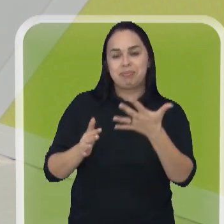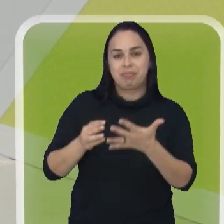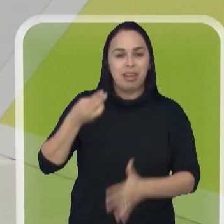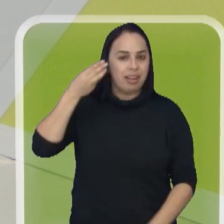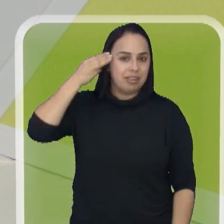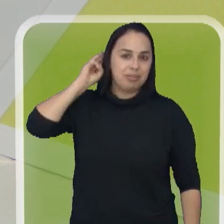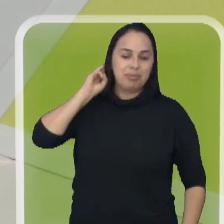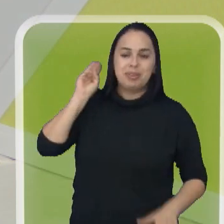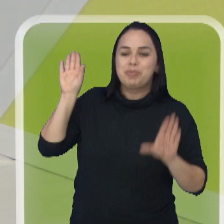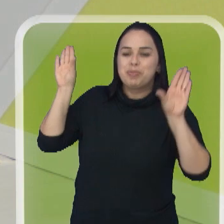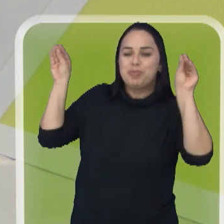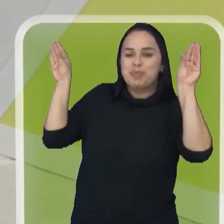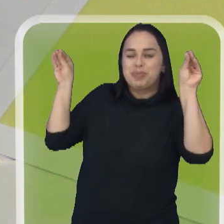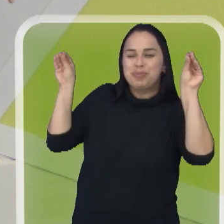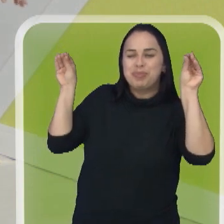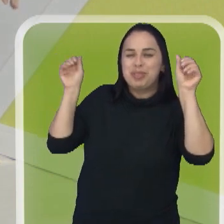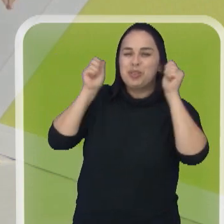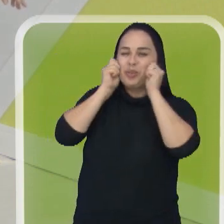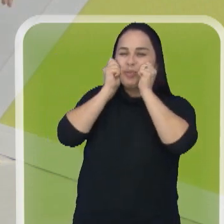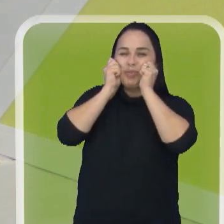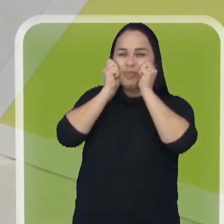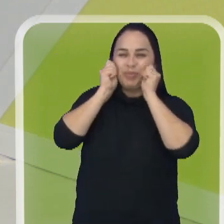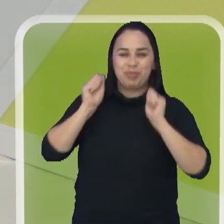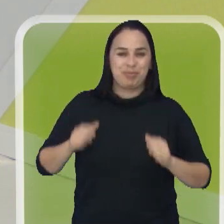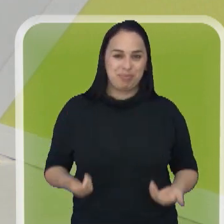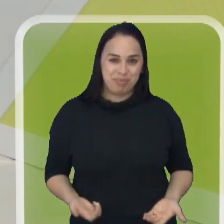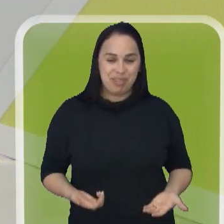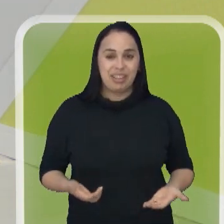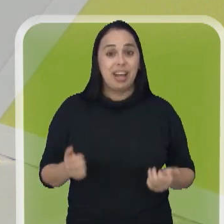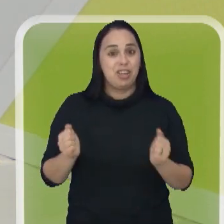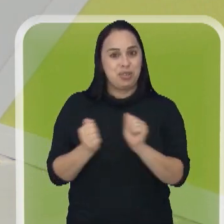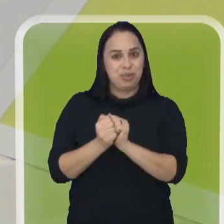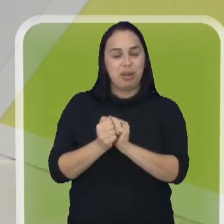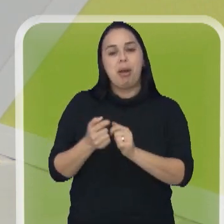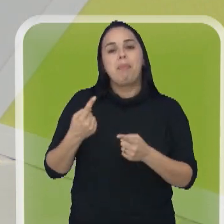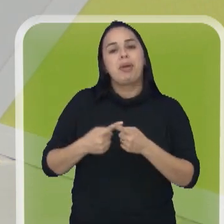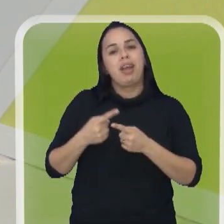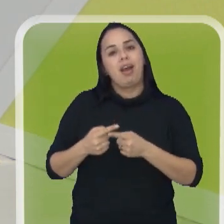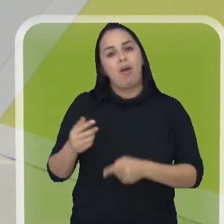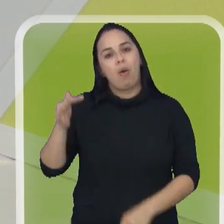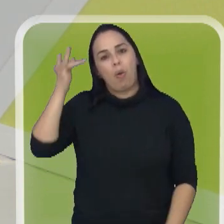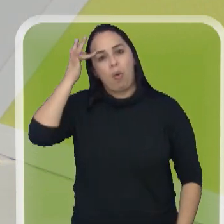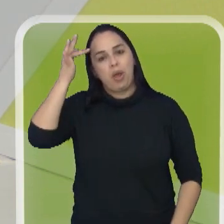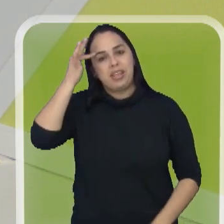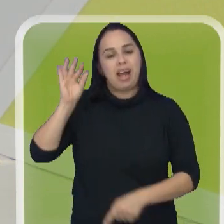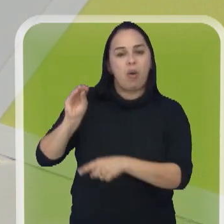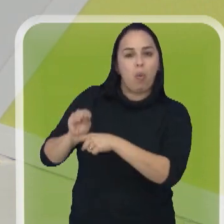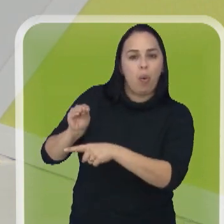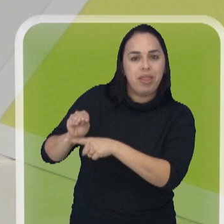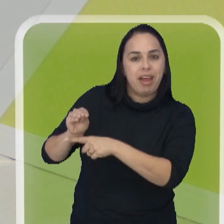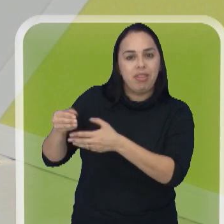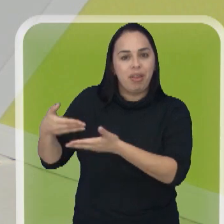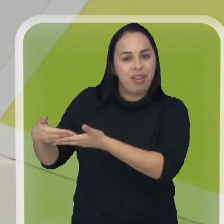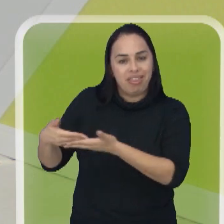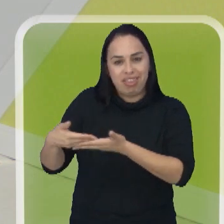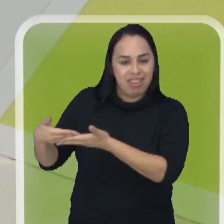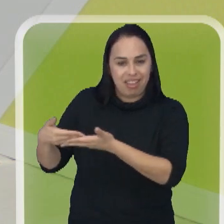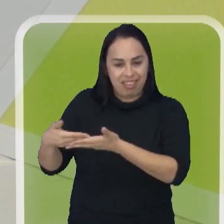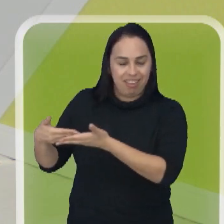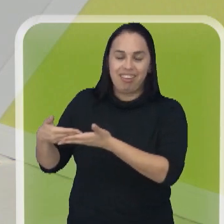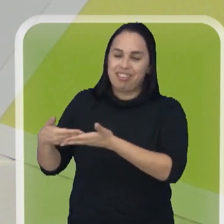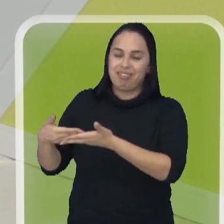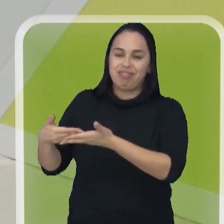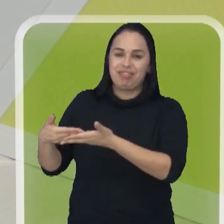a Mayra Gonçalves, a garota tchu-tchu-tchu, tá com a gente aqui, porque o Luizão tá de folga, tá cuidando do nosso querido Lorenzo,